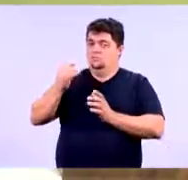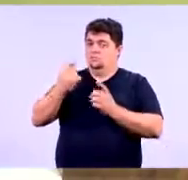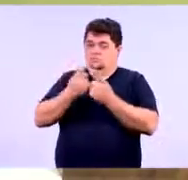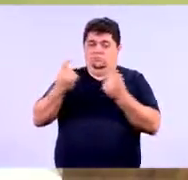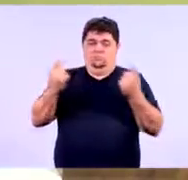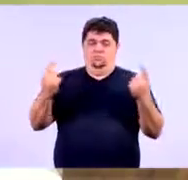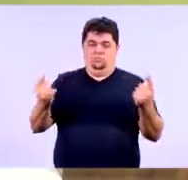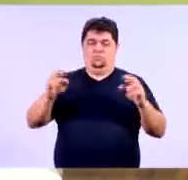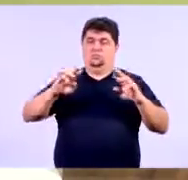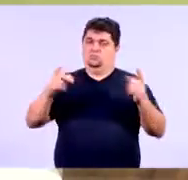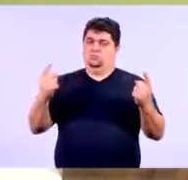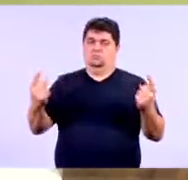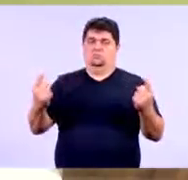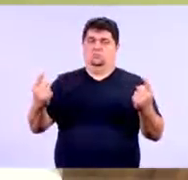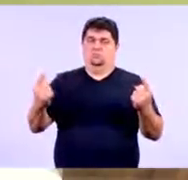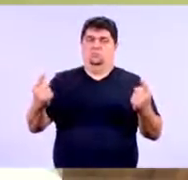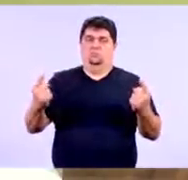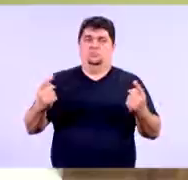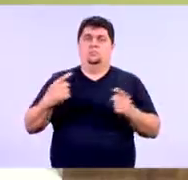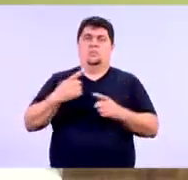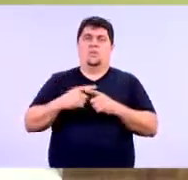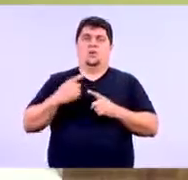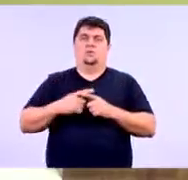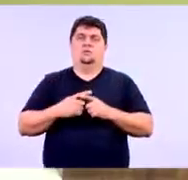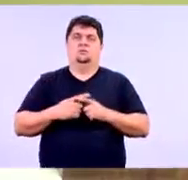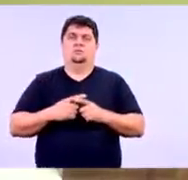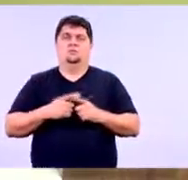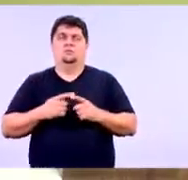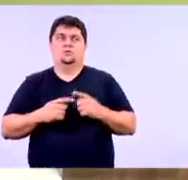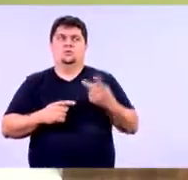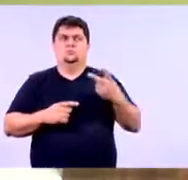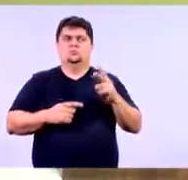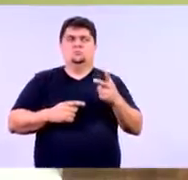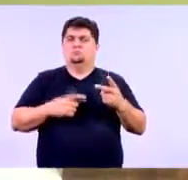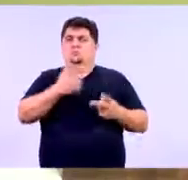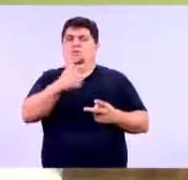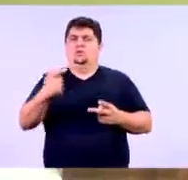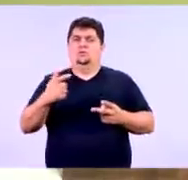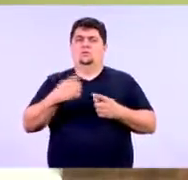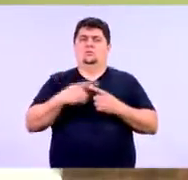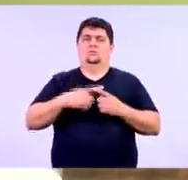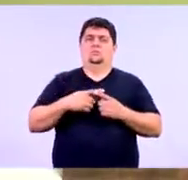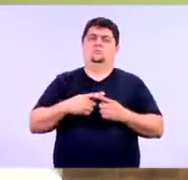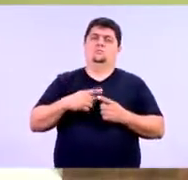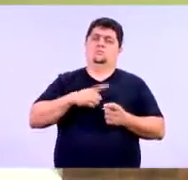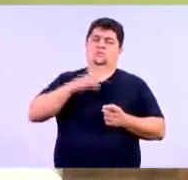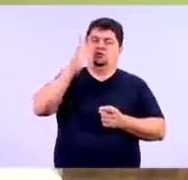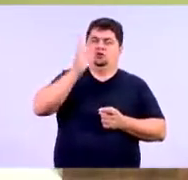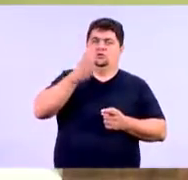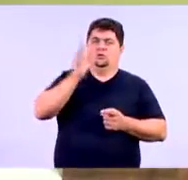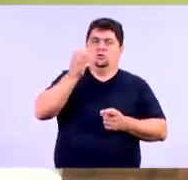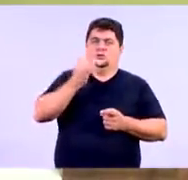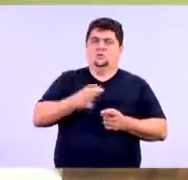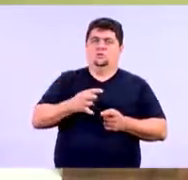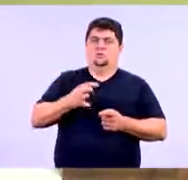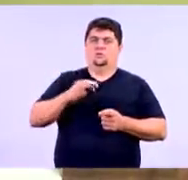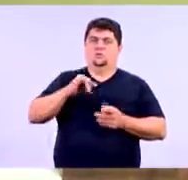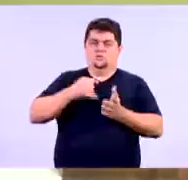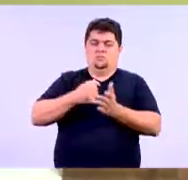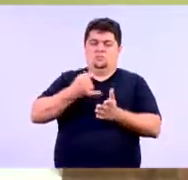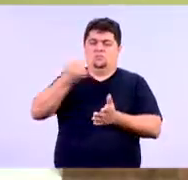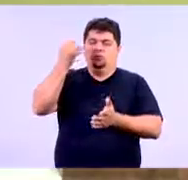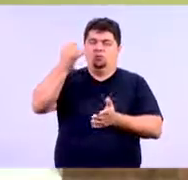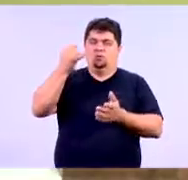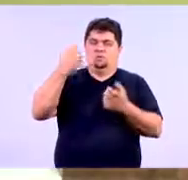de tributo. O que acontece? Por que não é bitributação? Nós falamos que os impostos não dependem